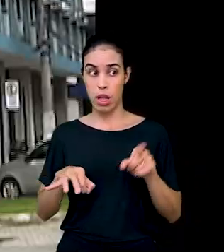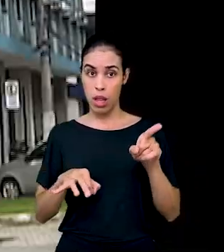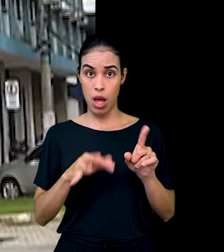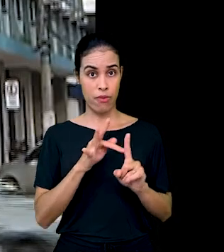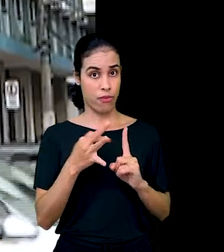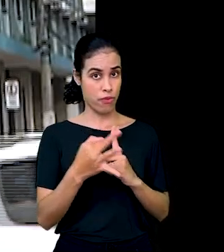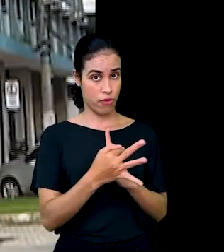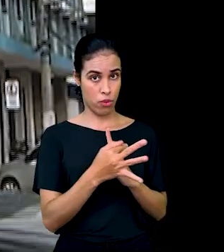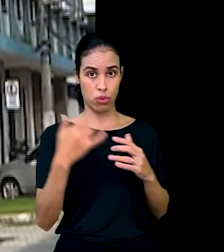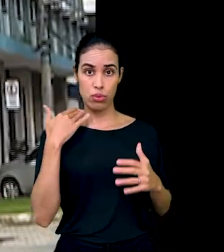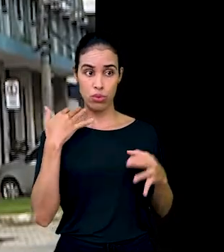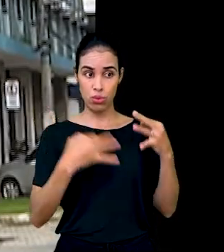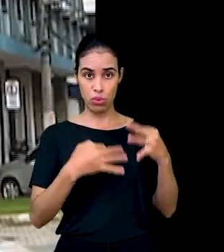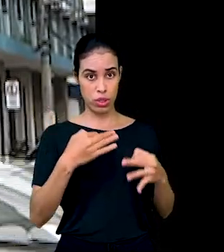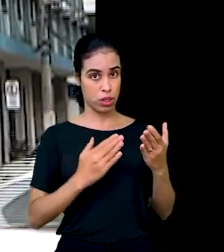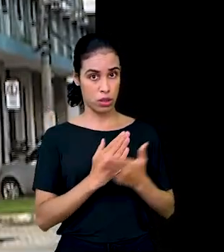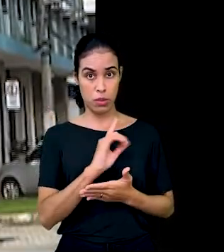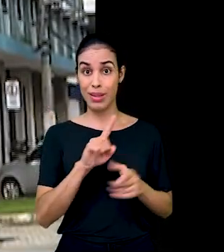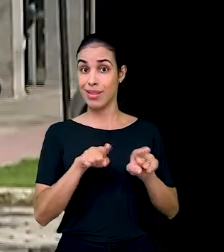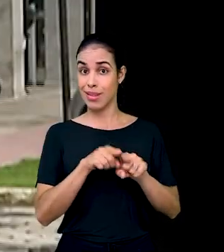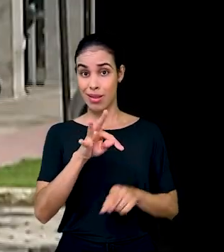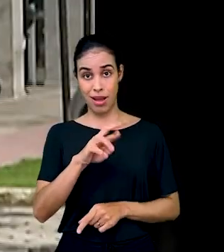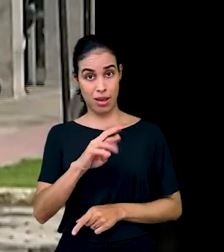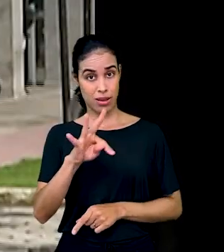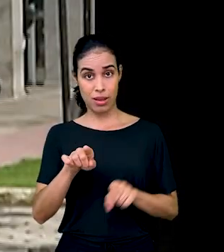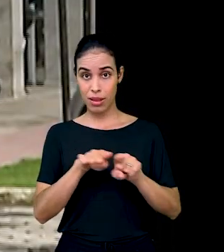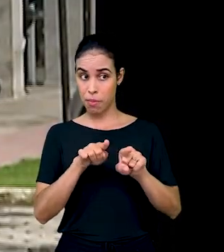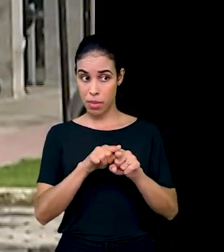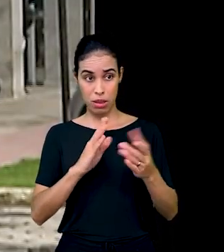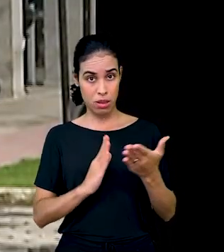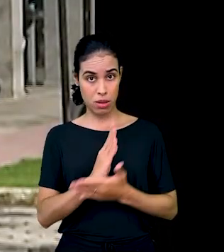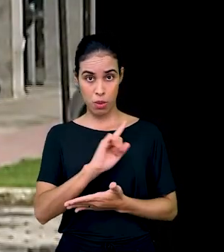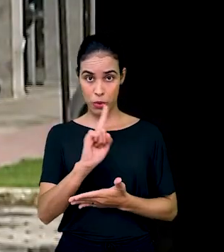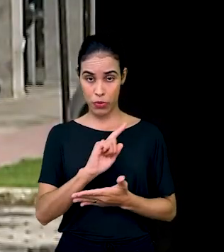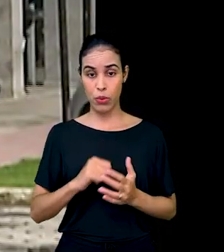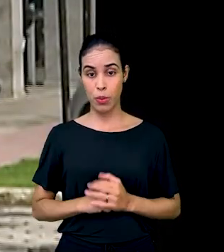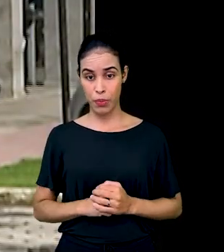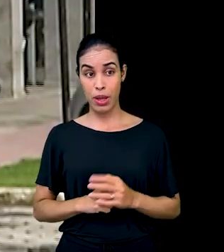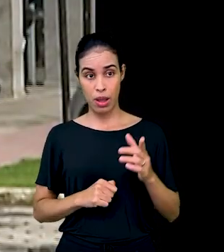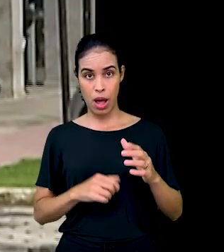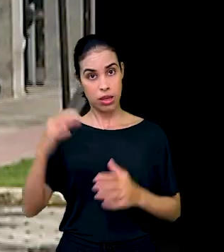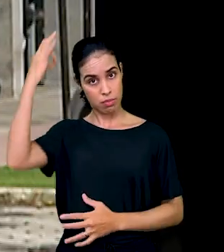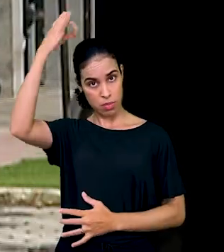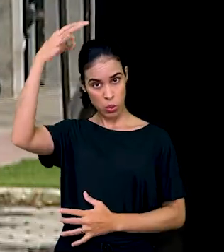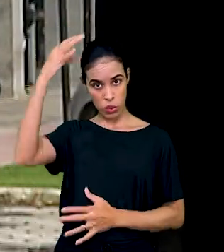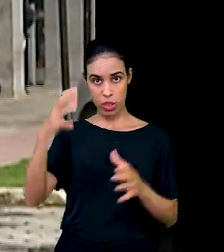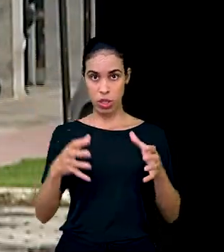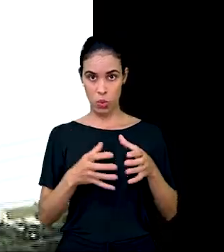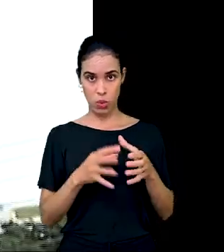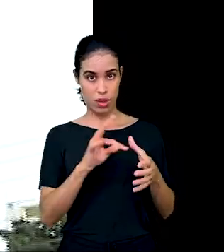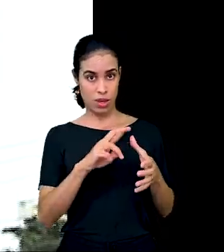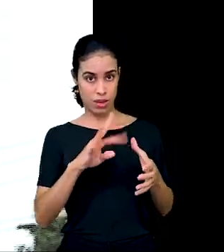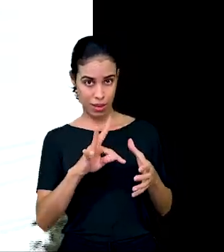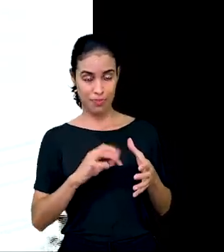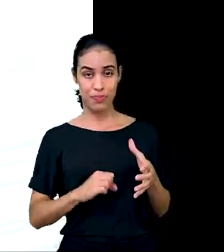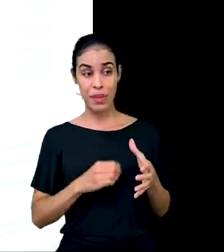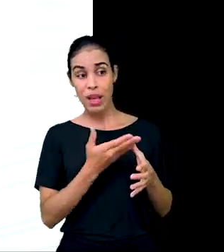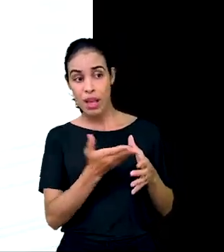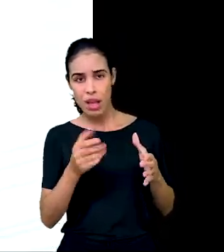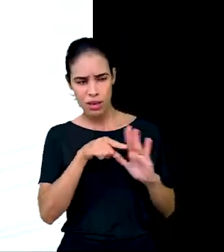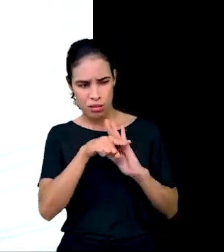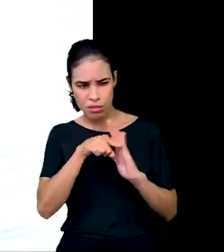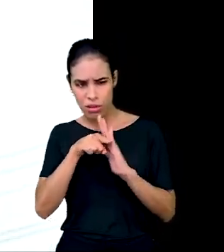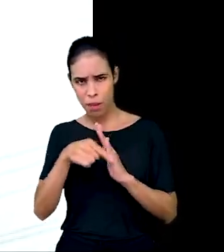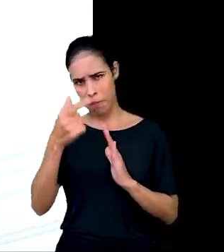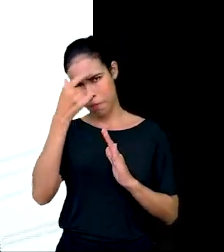aceito pelo Juízo de Primeiro Grau e pelo Tribunal Regional do Trabalho da 17ª Região, no Espírito Santo. Para o